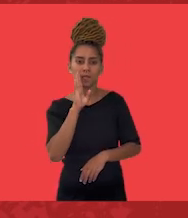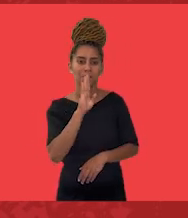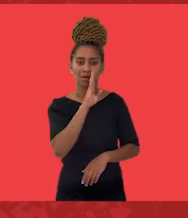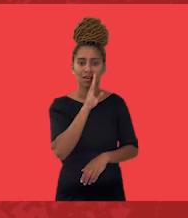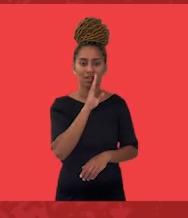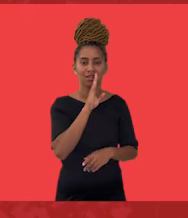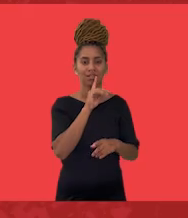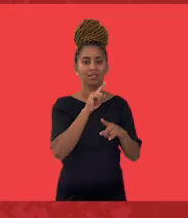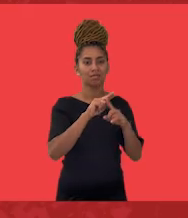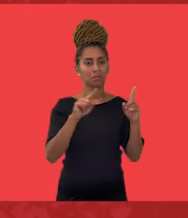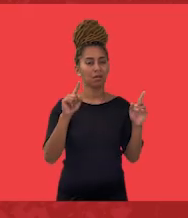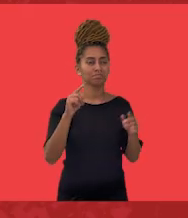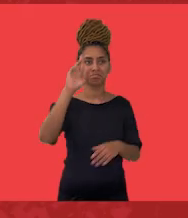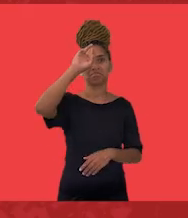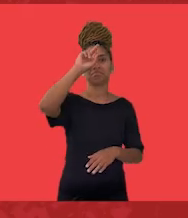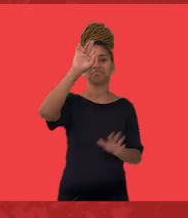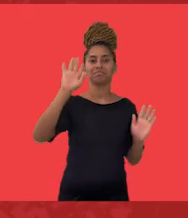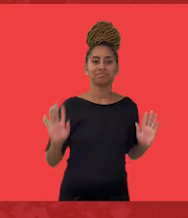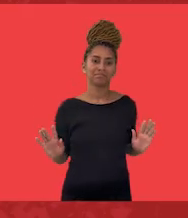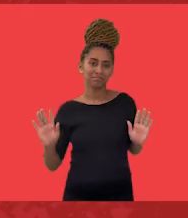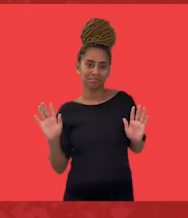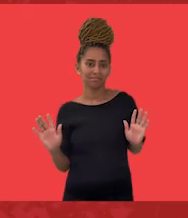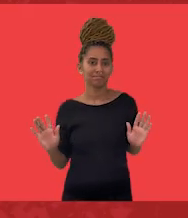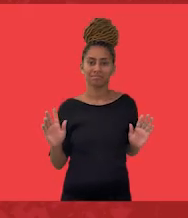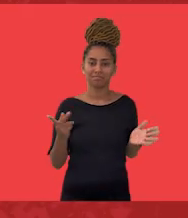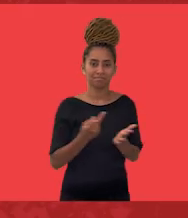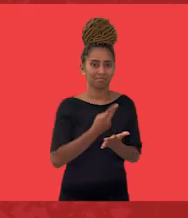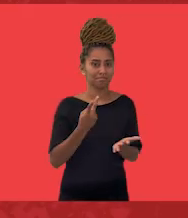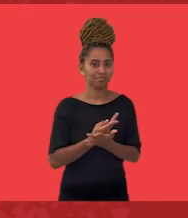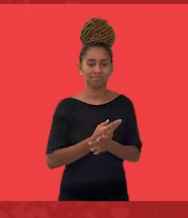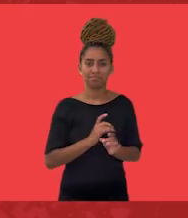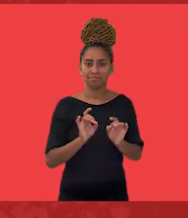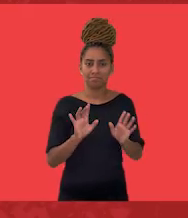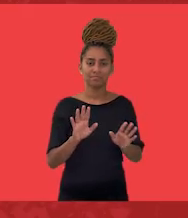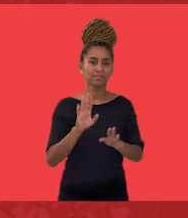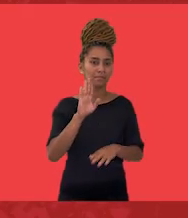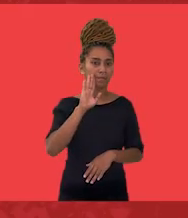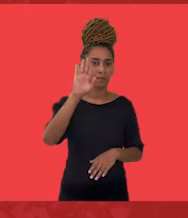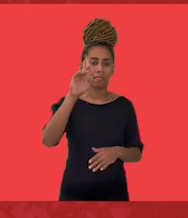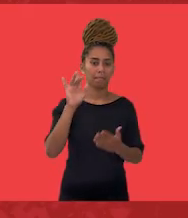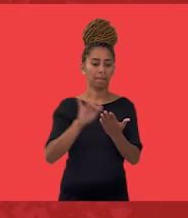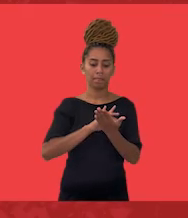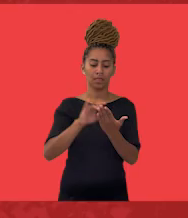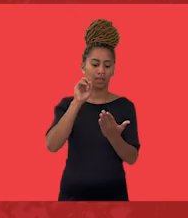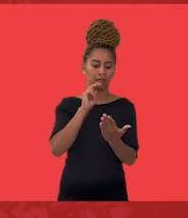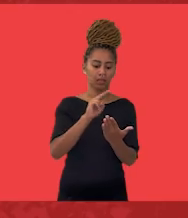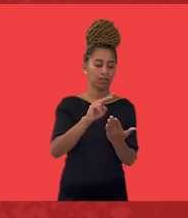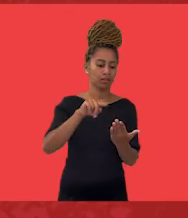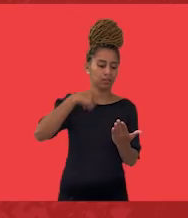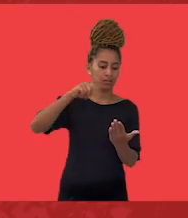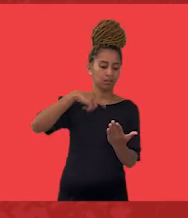mas gente, com genitais e vergonha, ou